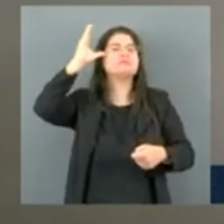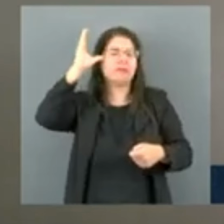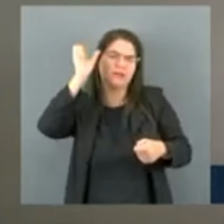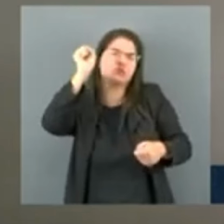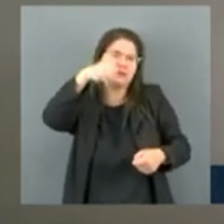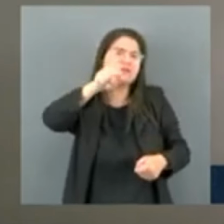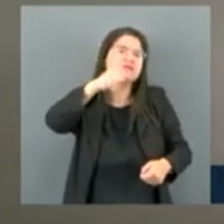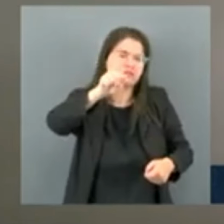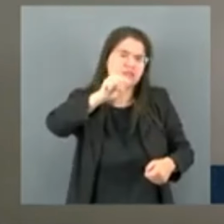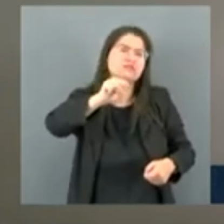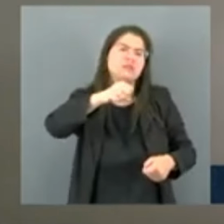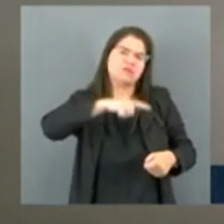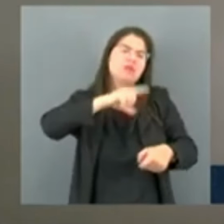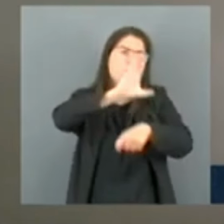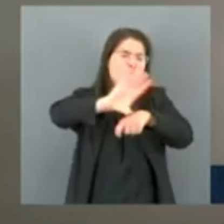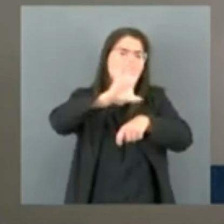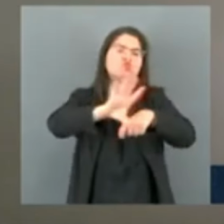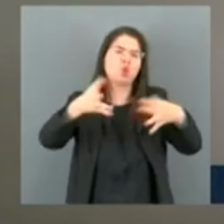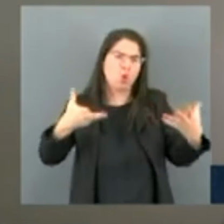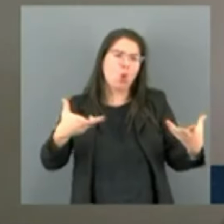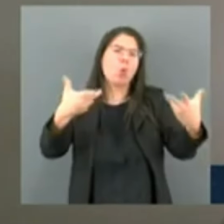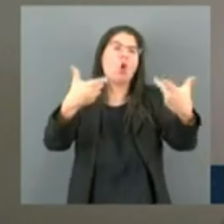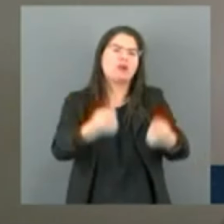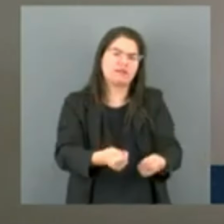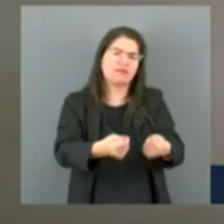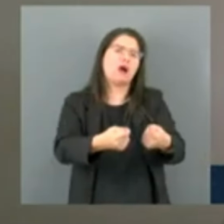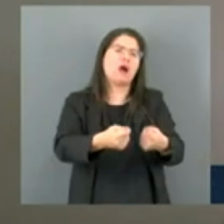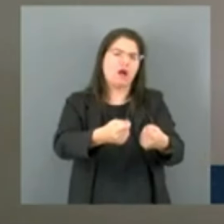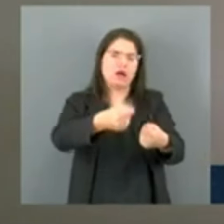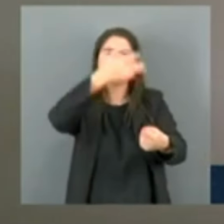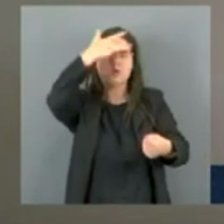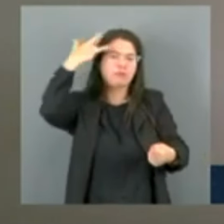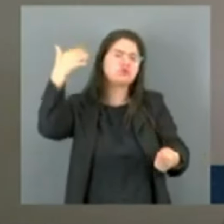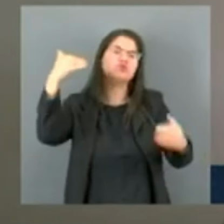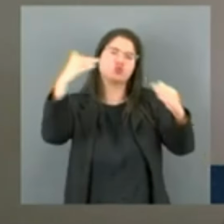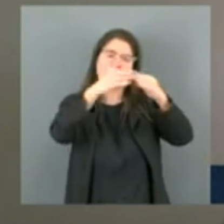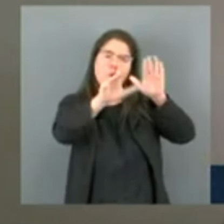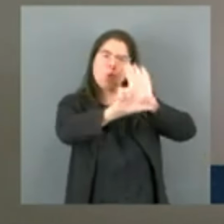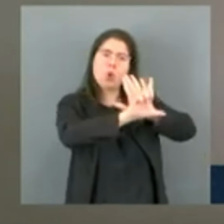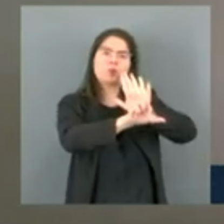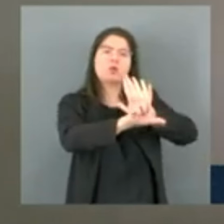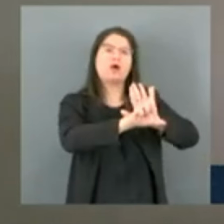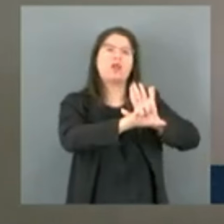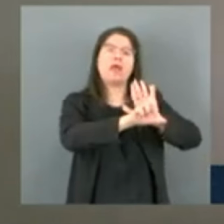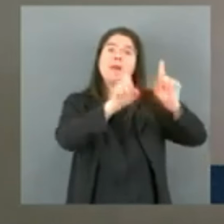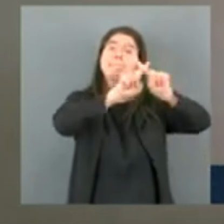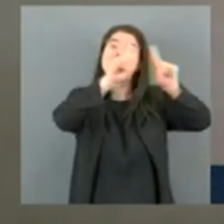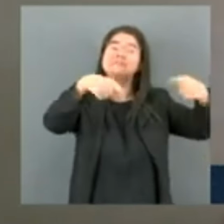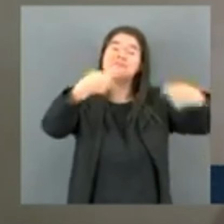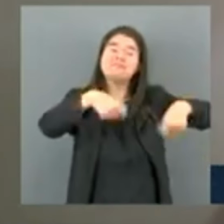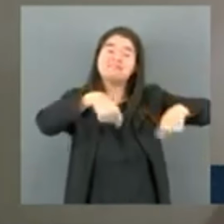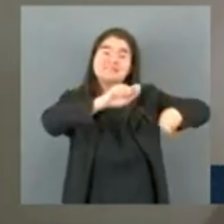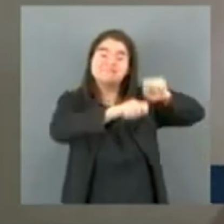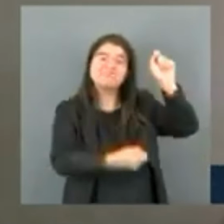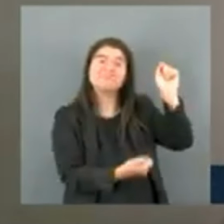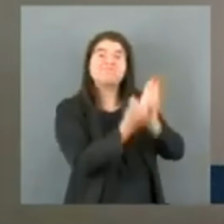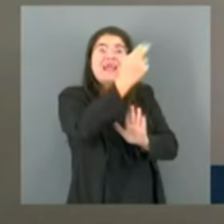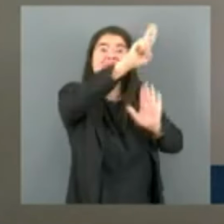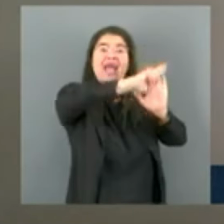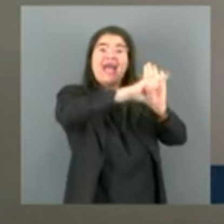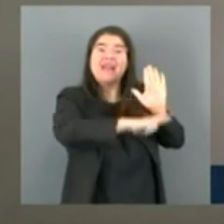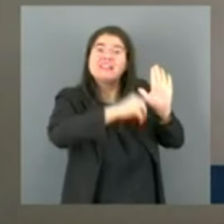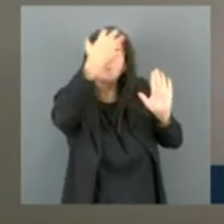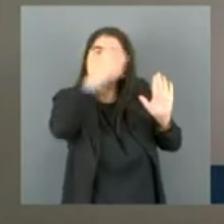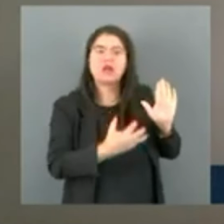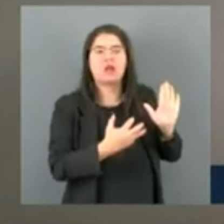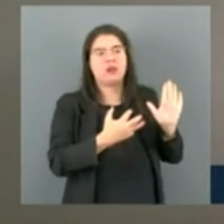profissionalmente, consequentemente também, né, atuam dentro dos limites legais, né, dentro da área da saúde e respeitando e garantindo segurança à